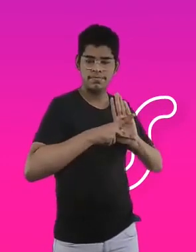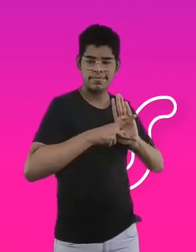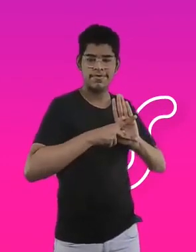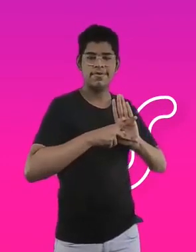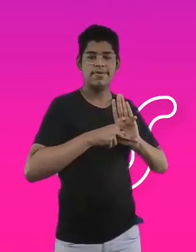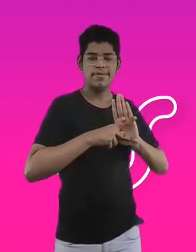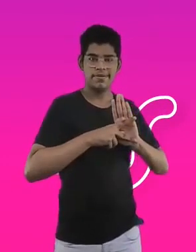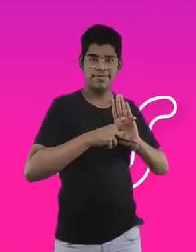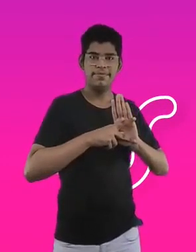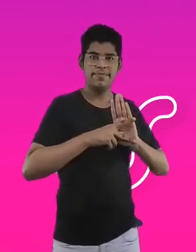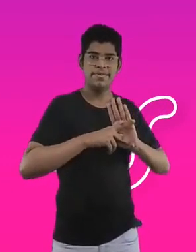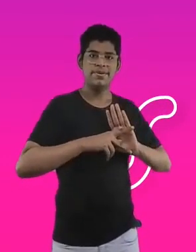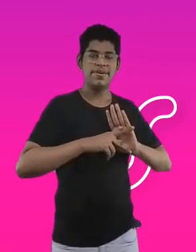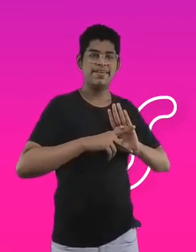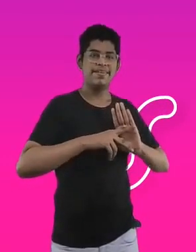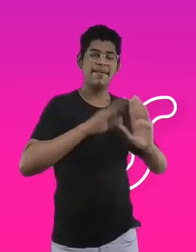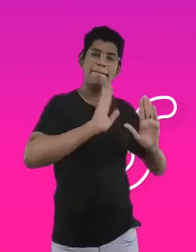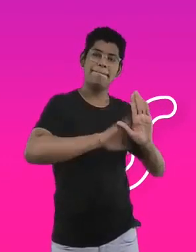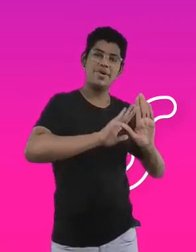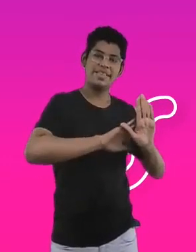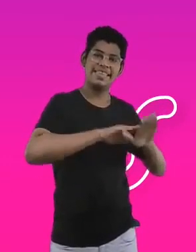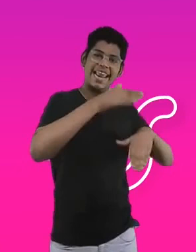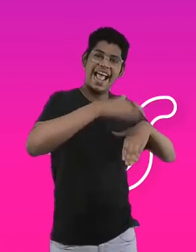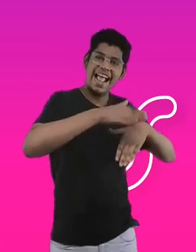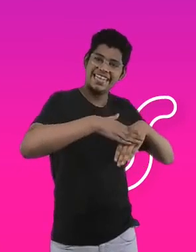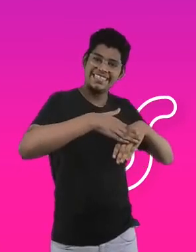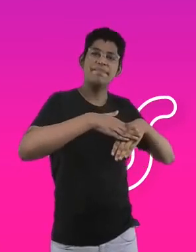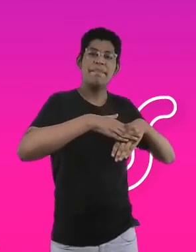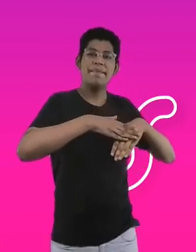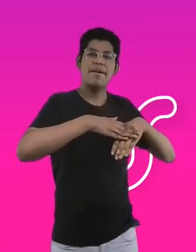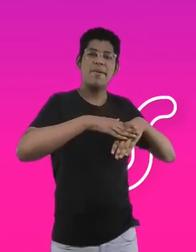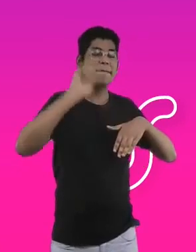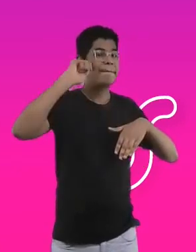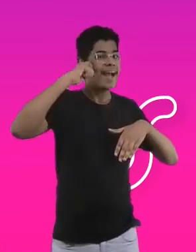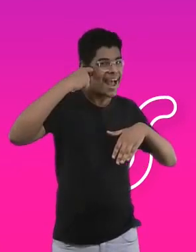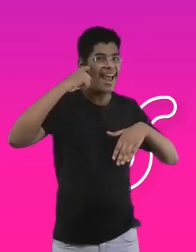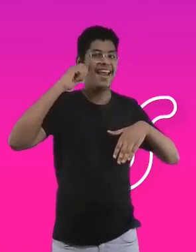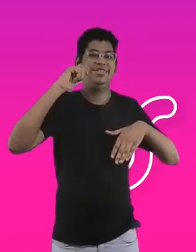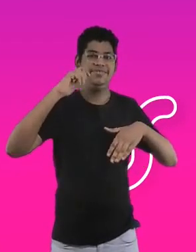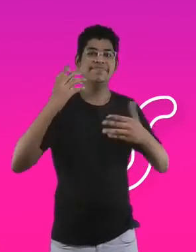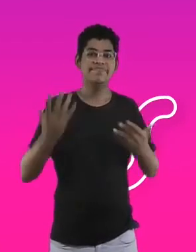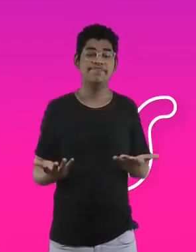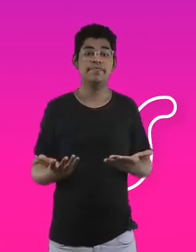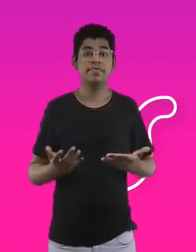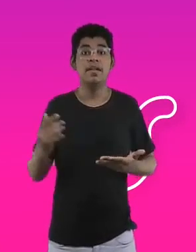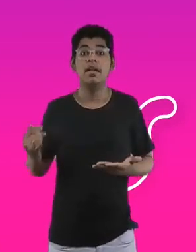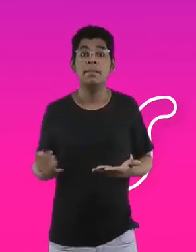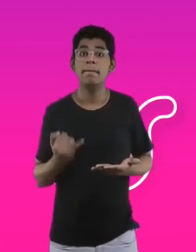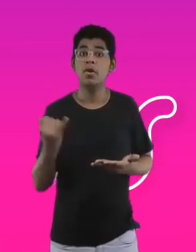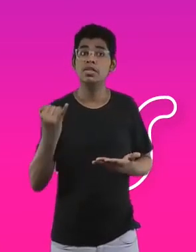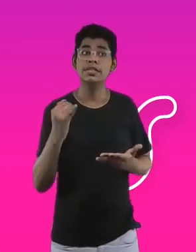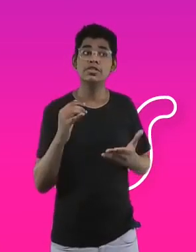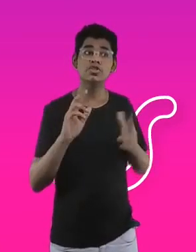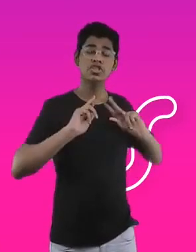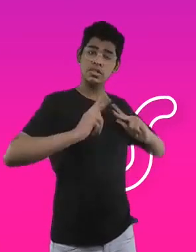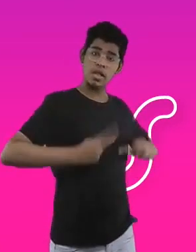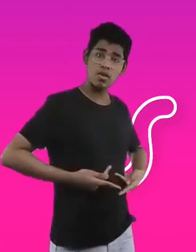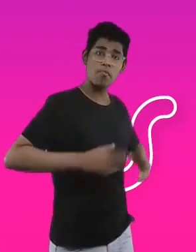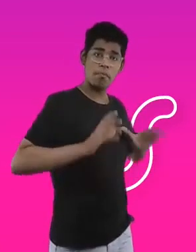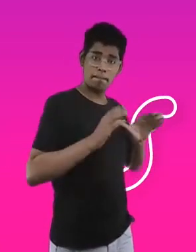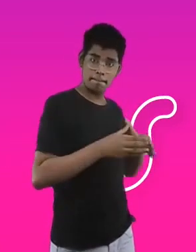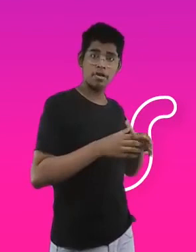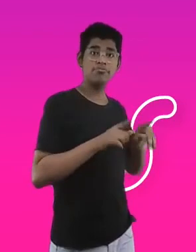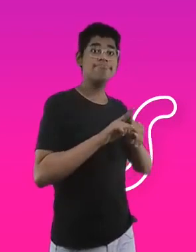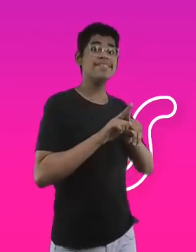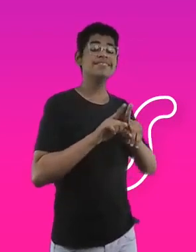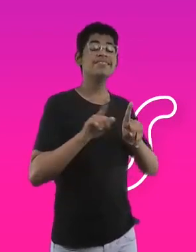pessoas afrodescendentes, porque não só pela importância humanitária daquilo que vocês fazem, mas porque vocês vão descobrir